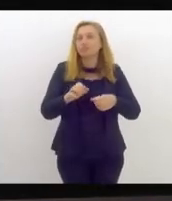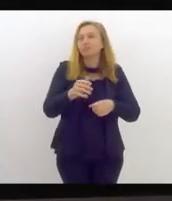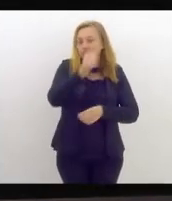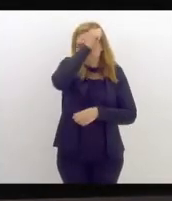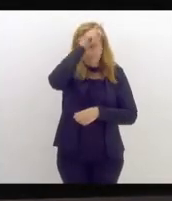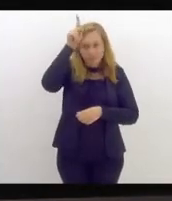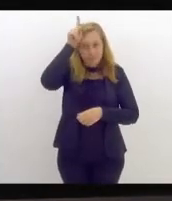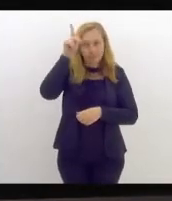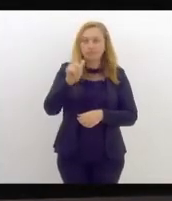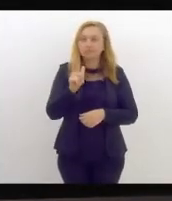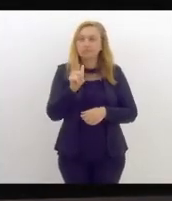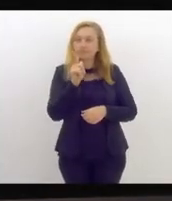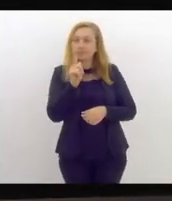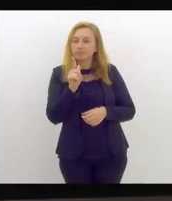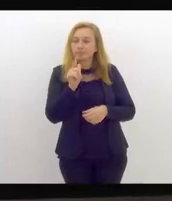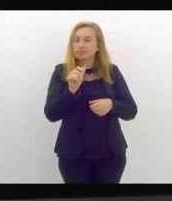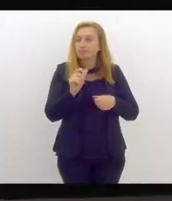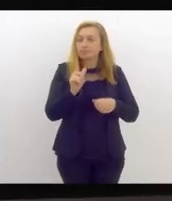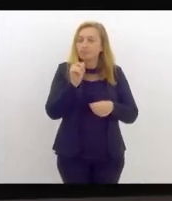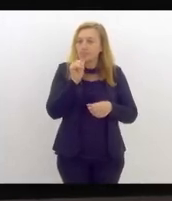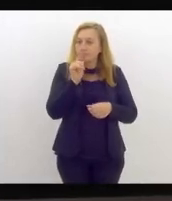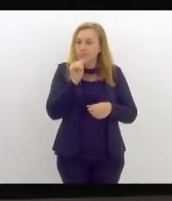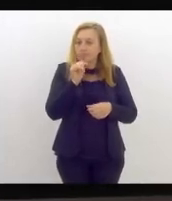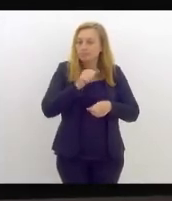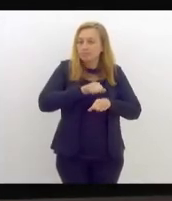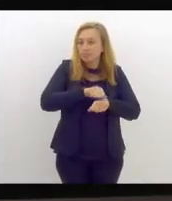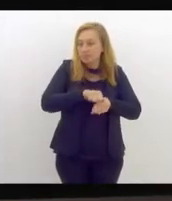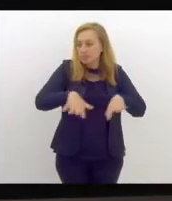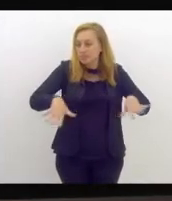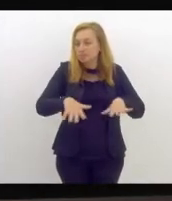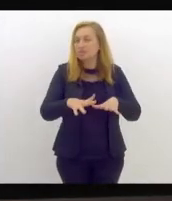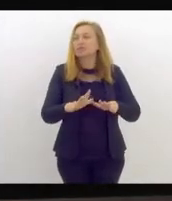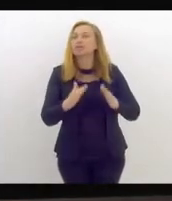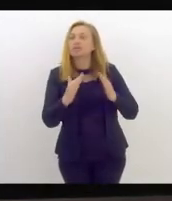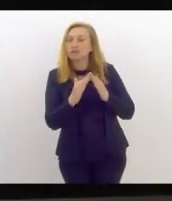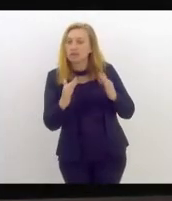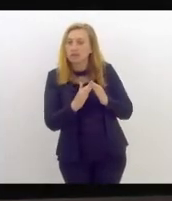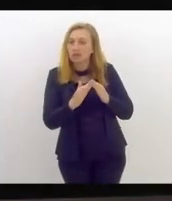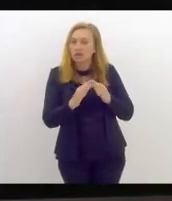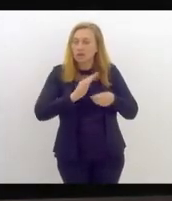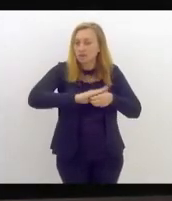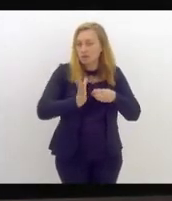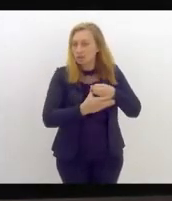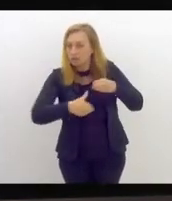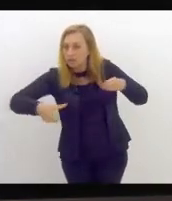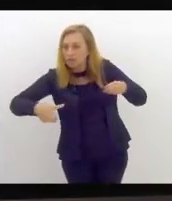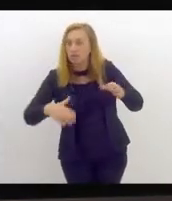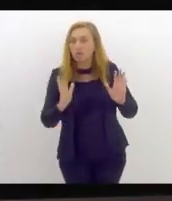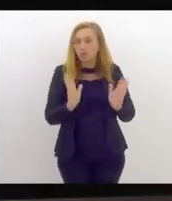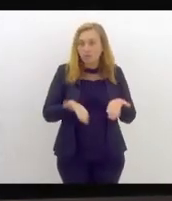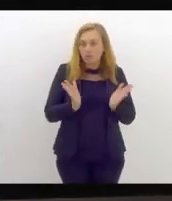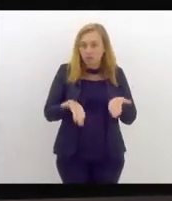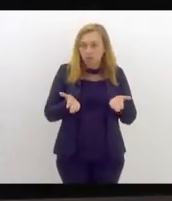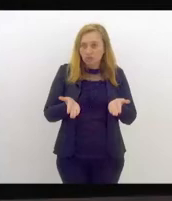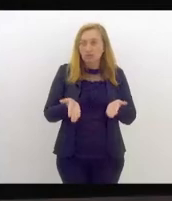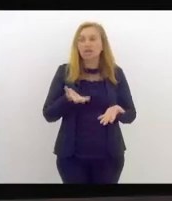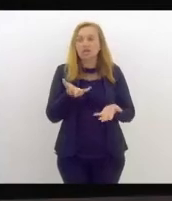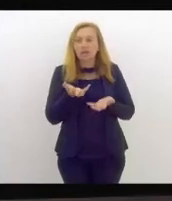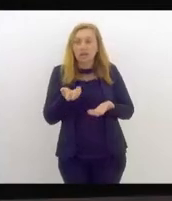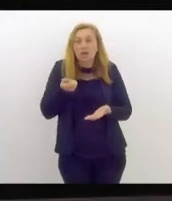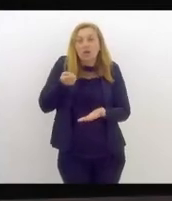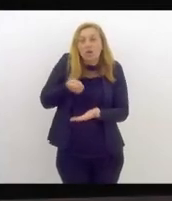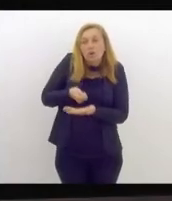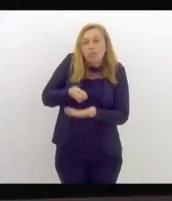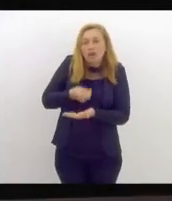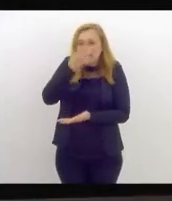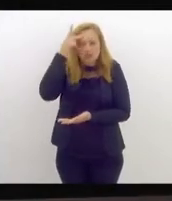esgoto drenagem pavimentação e hoje a mais saneamento você doutorado do Consumidor